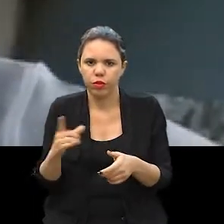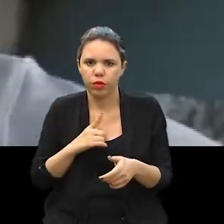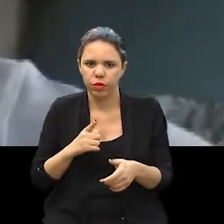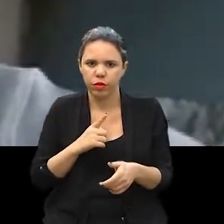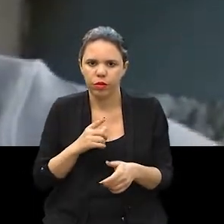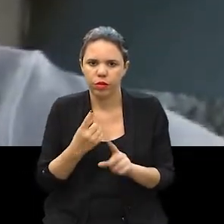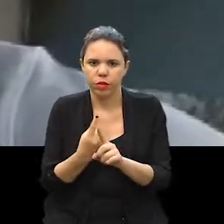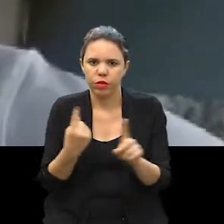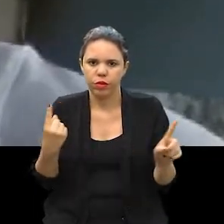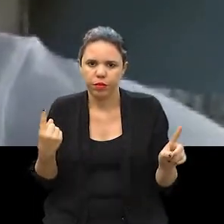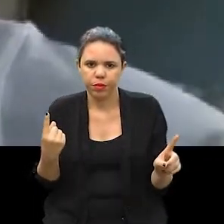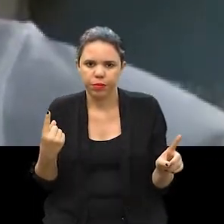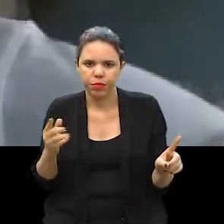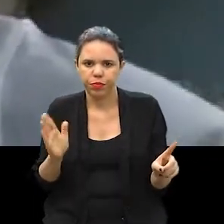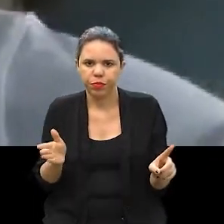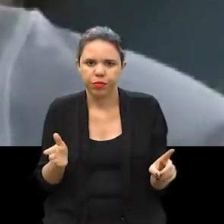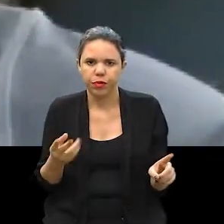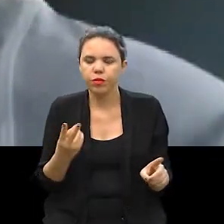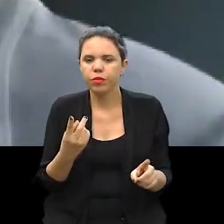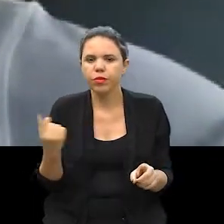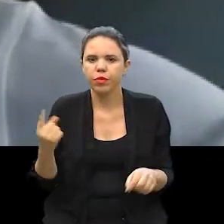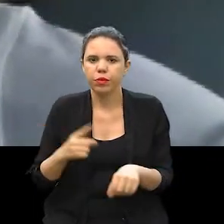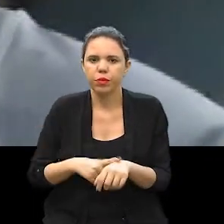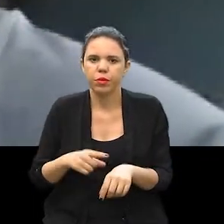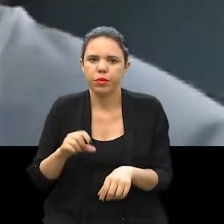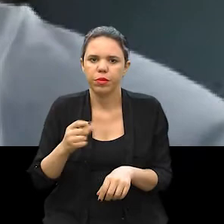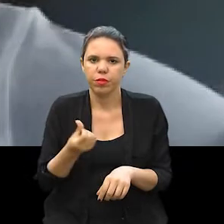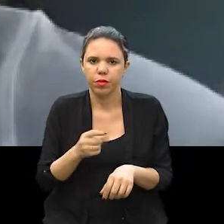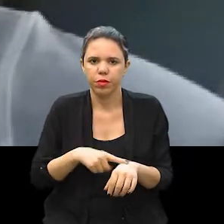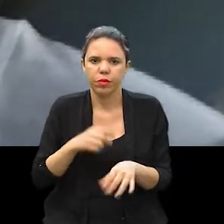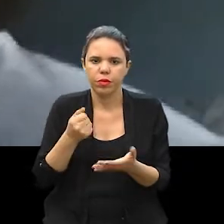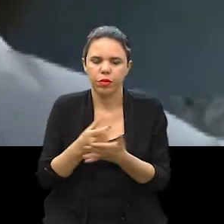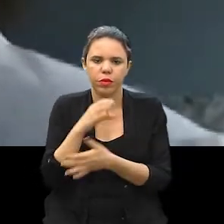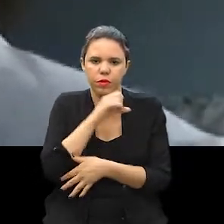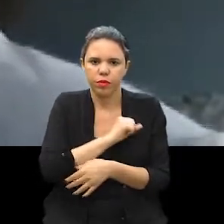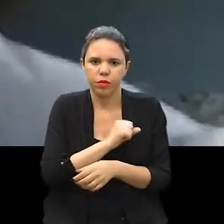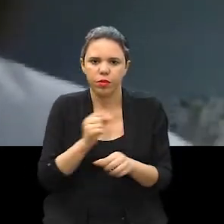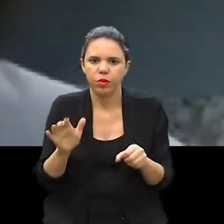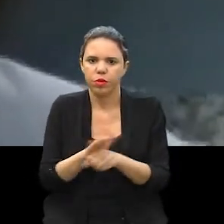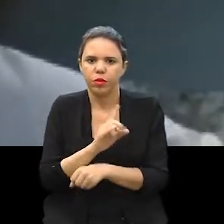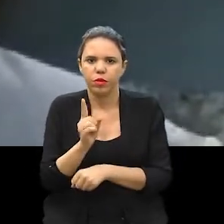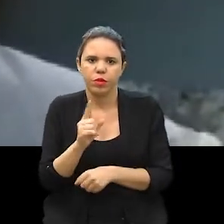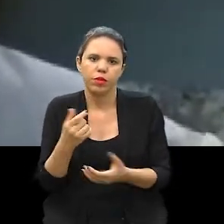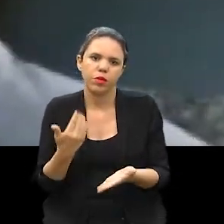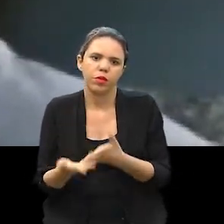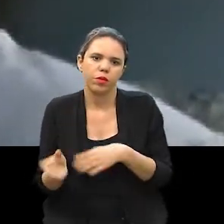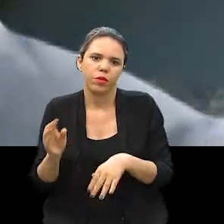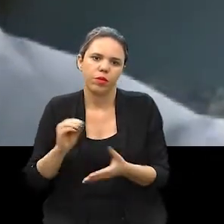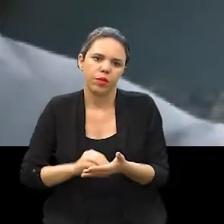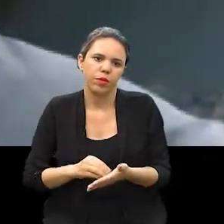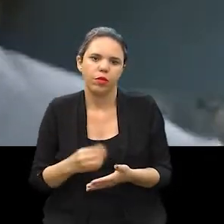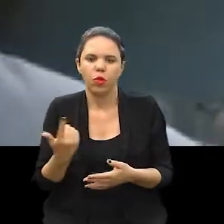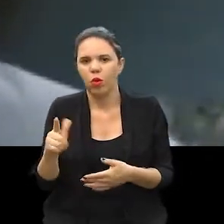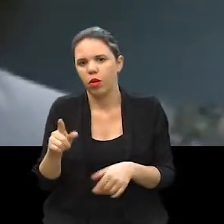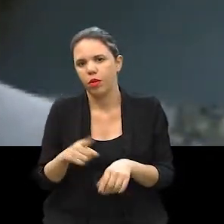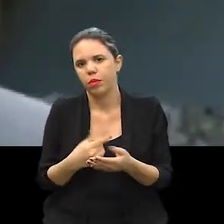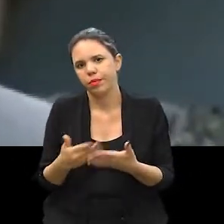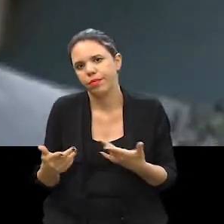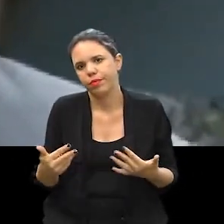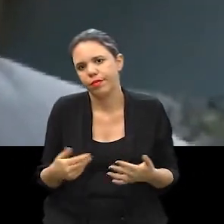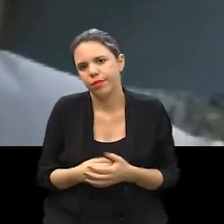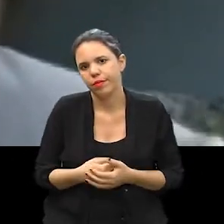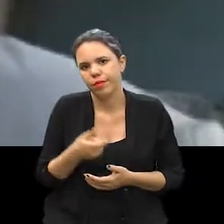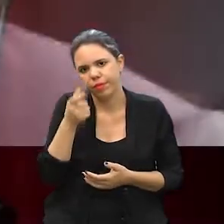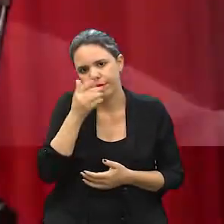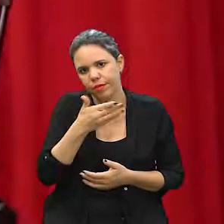um distanciamento. Então, já quer ir nas 21, compra logo, quer ir nas 8, compra logo para não esgotar. E ou você não ficar no horário que você não quer, ou perder de vez